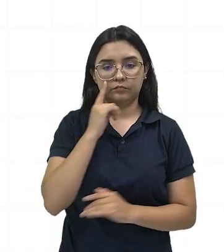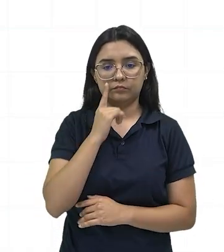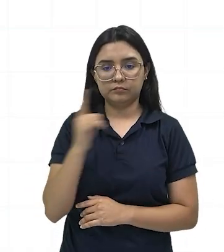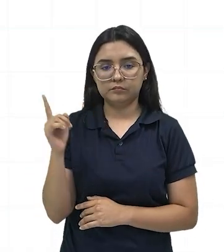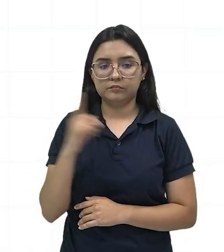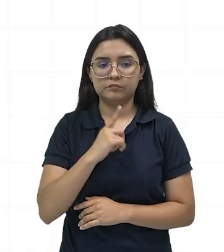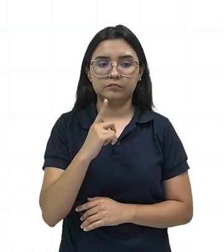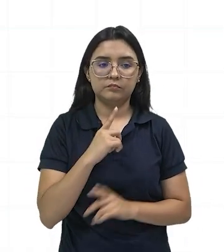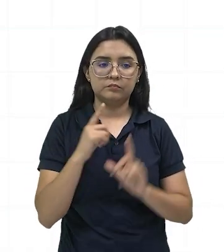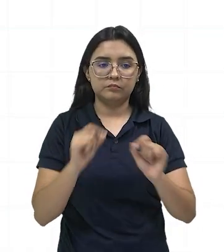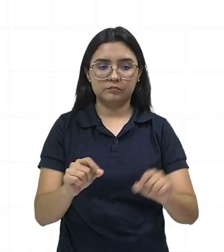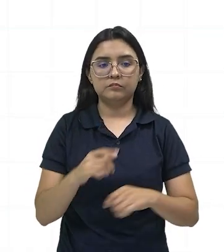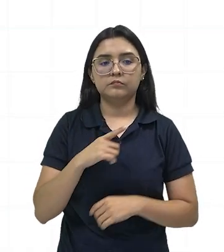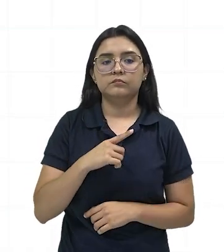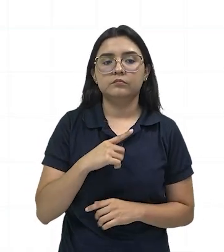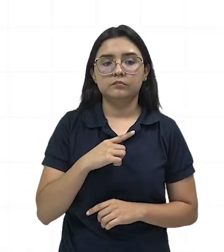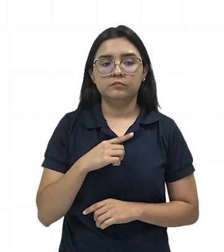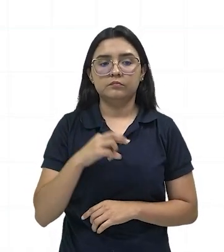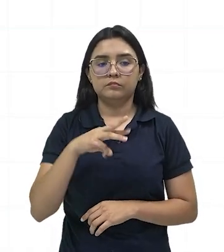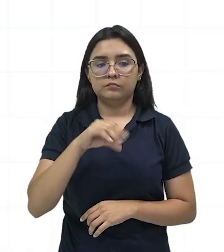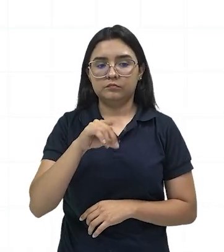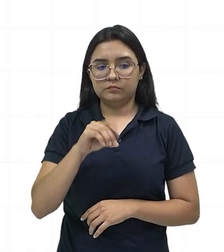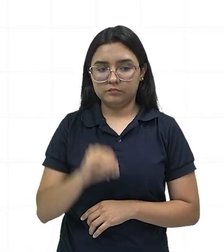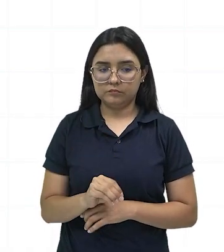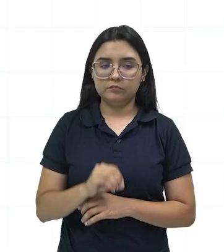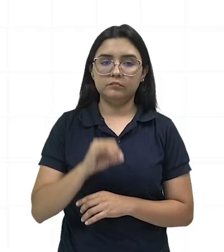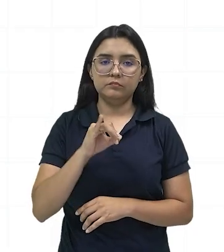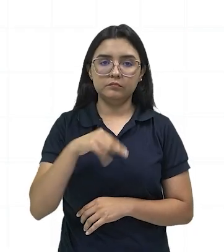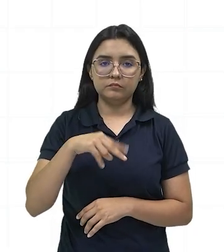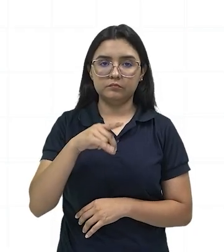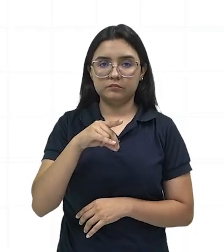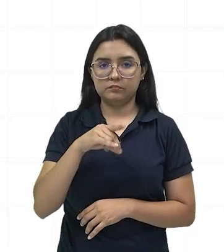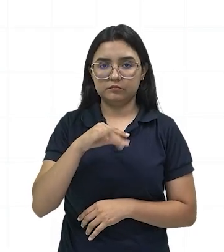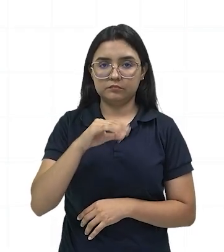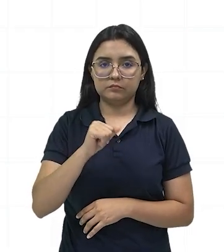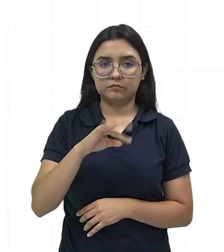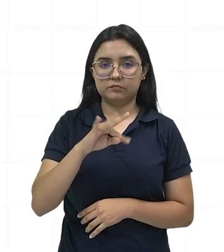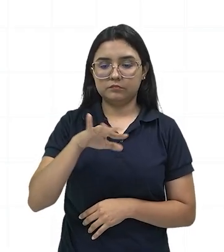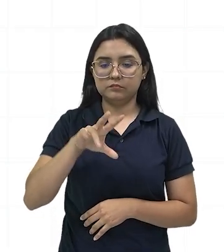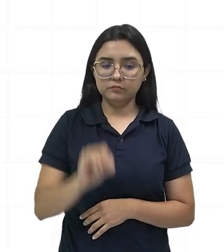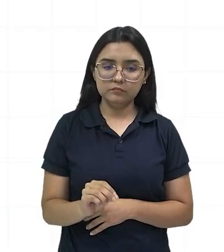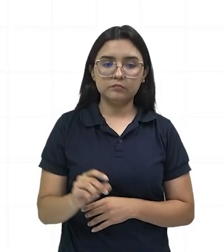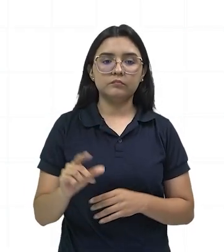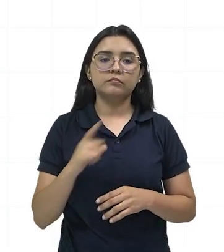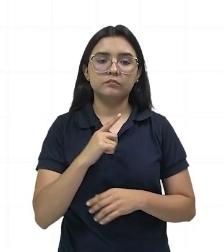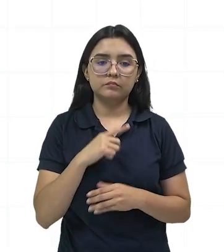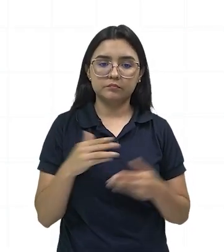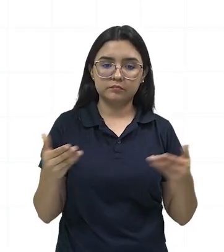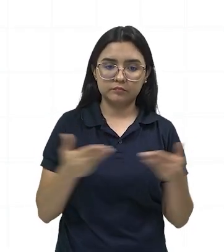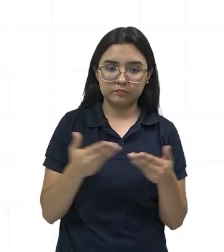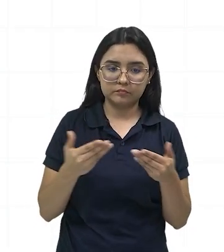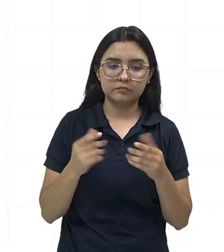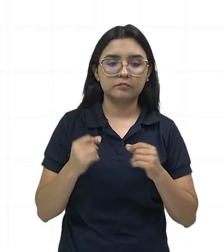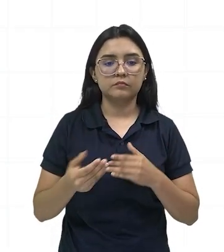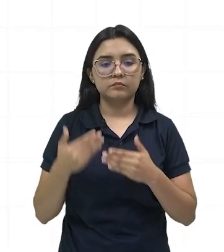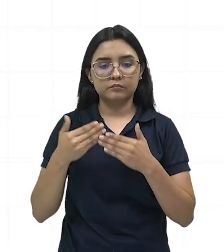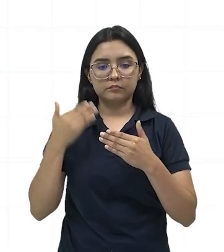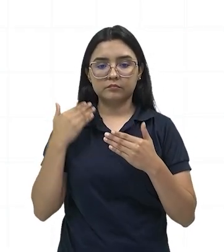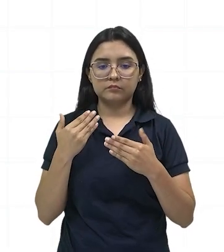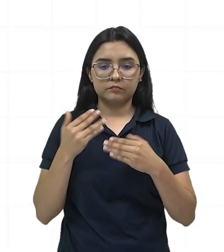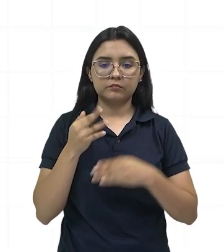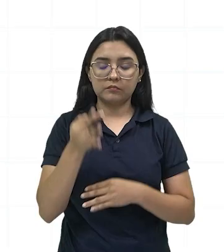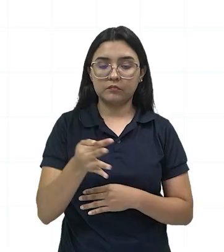eu tenho aqui esquematizado aquilo que eu já falei para vocês, um pequeno mapa mental, né? Nós temos presente,